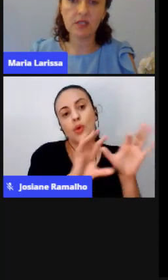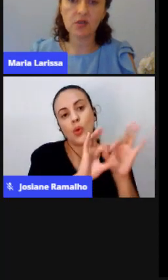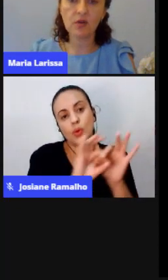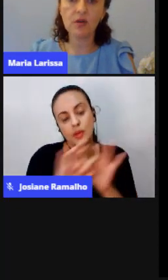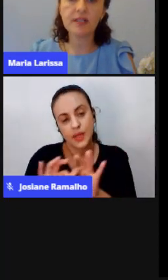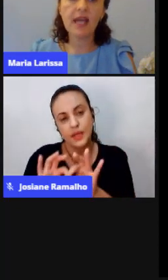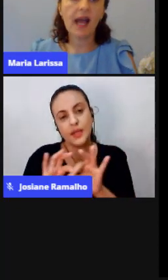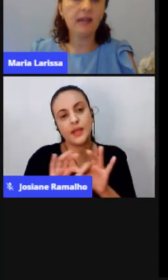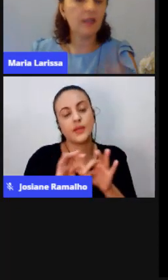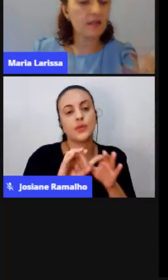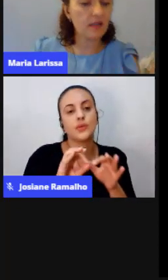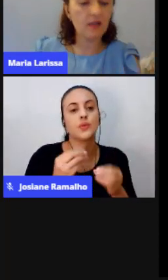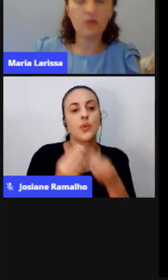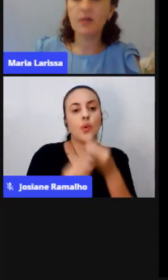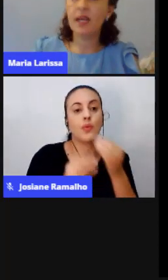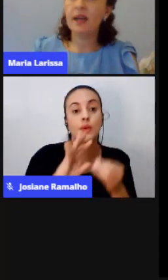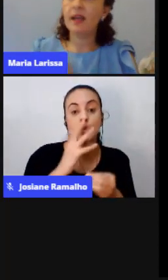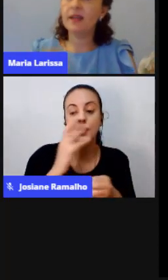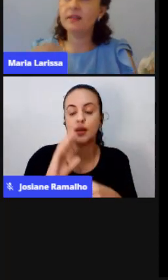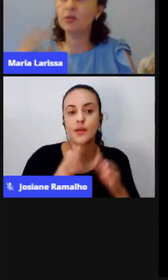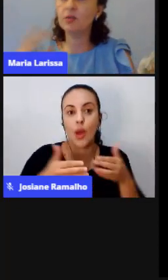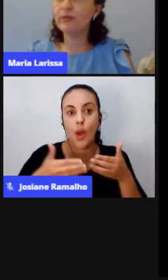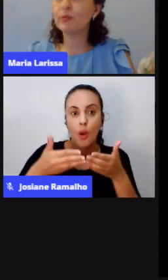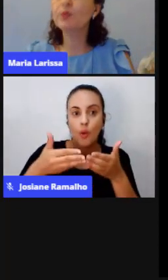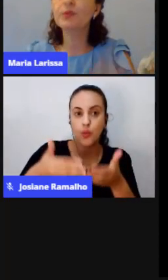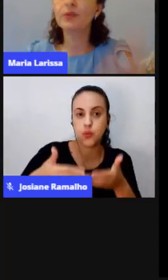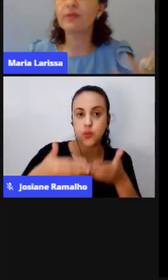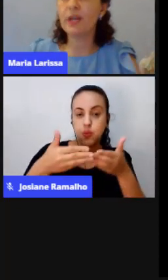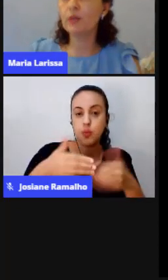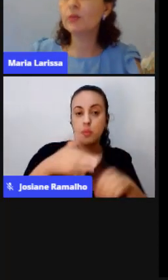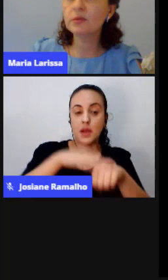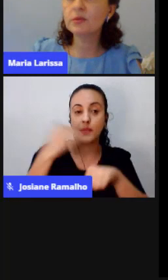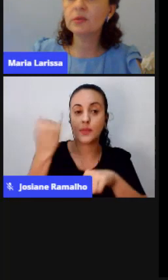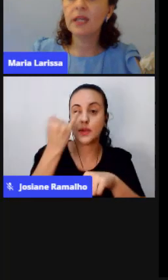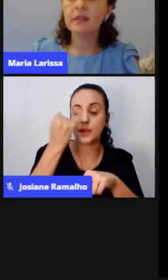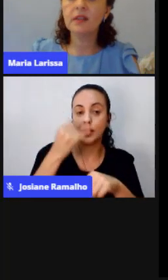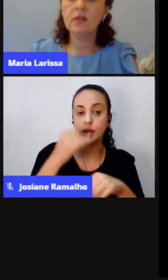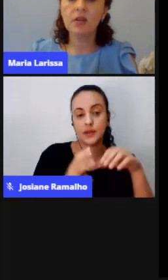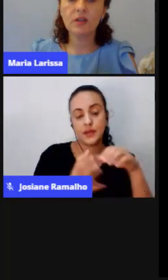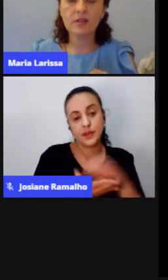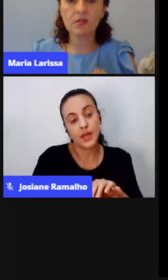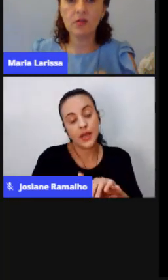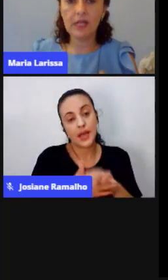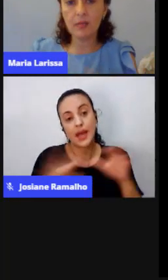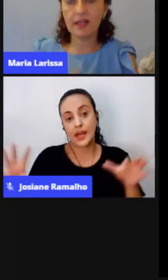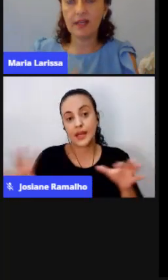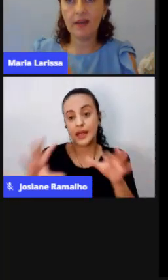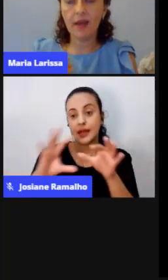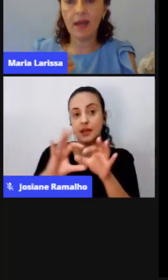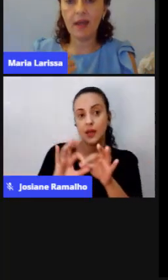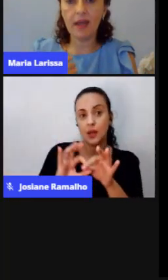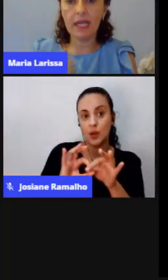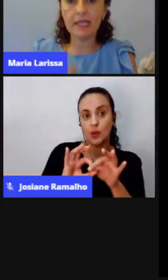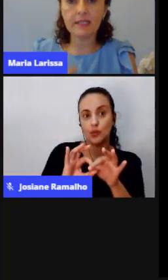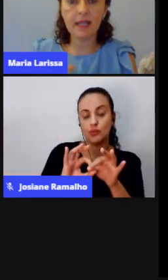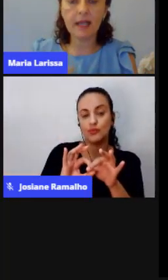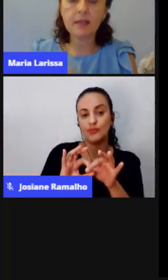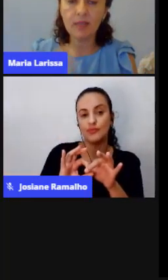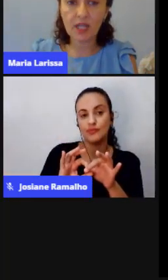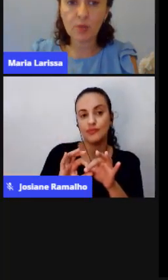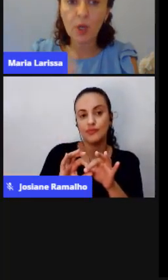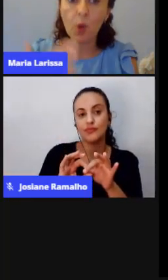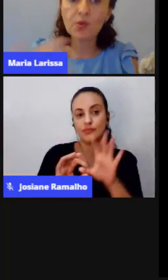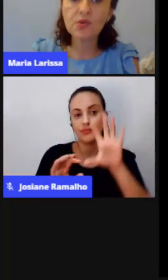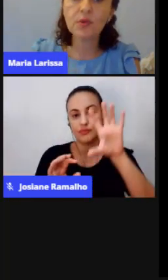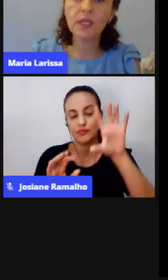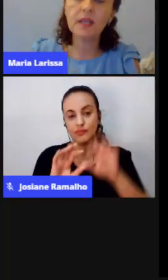grandes navegações, a interação entre o novo mundo e o velho mundo. Então, nós escolhemos